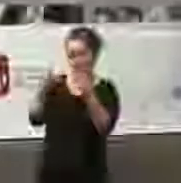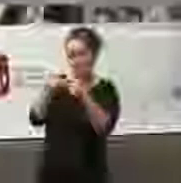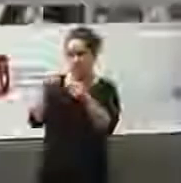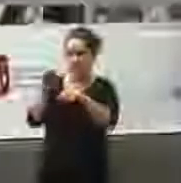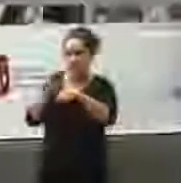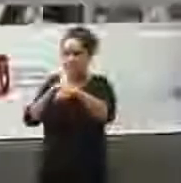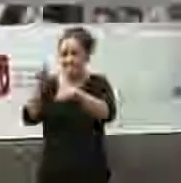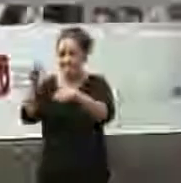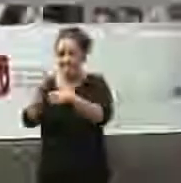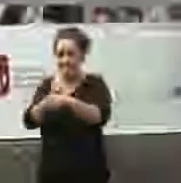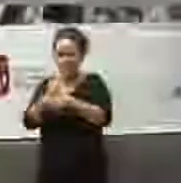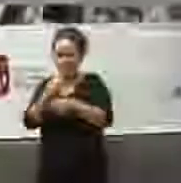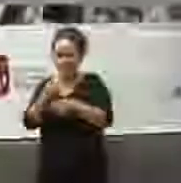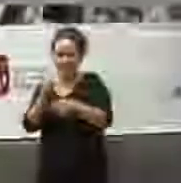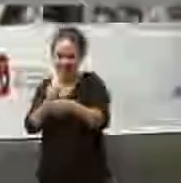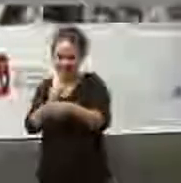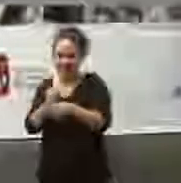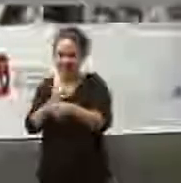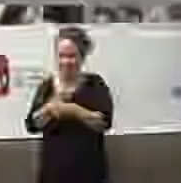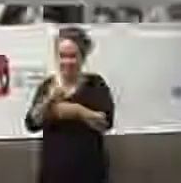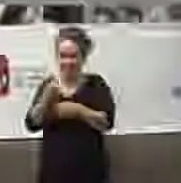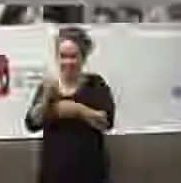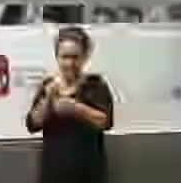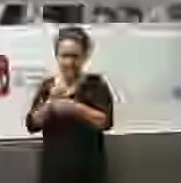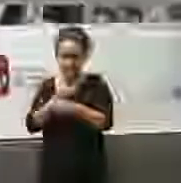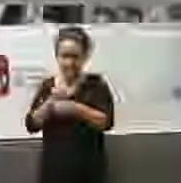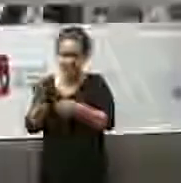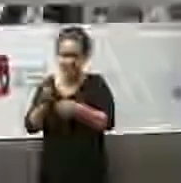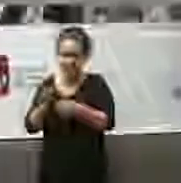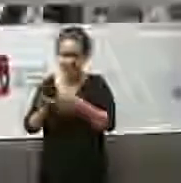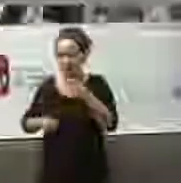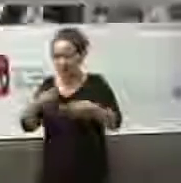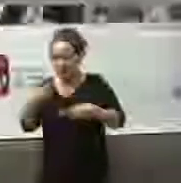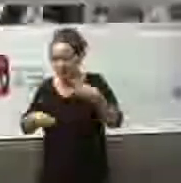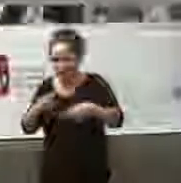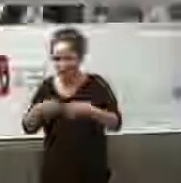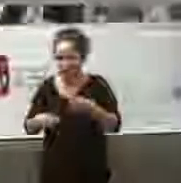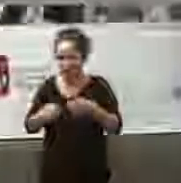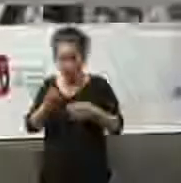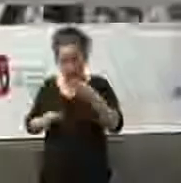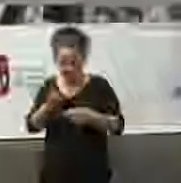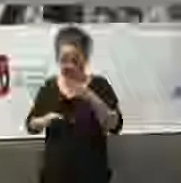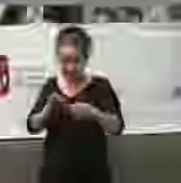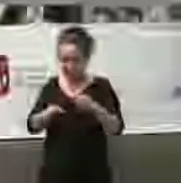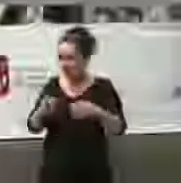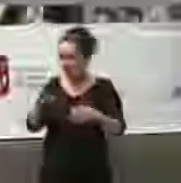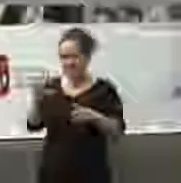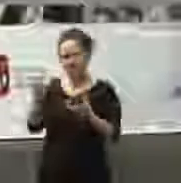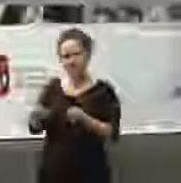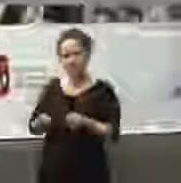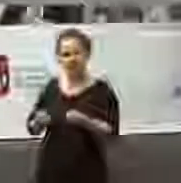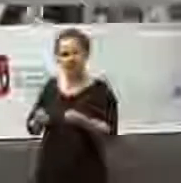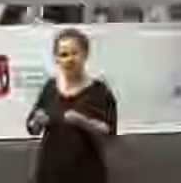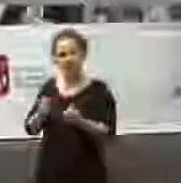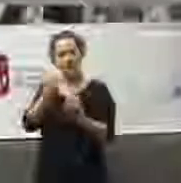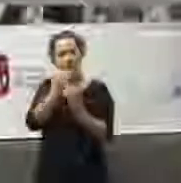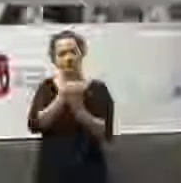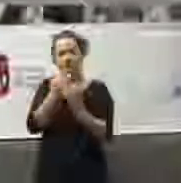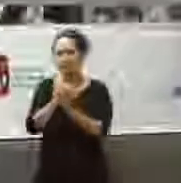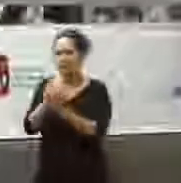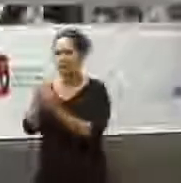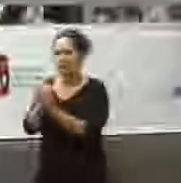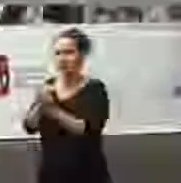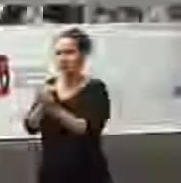de dez anos os o judiciário defere liminares sentenças inclusive